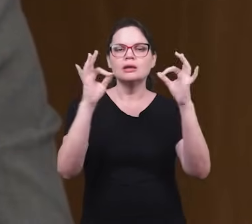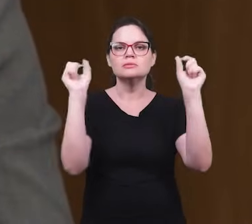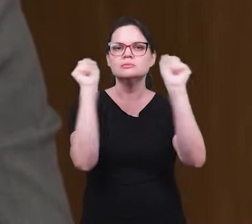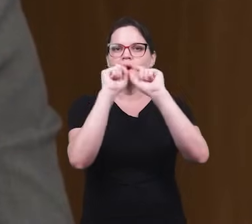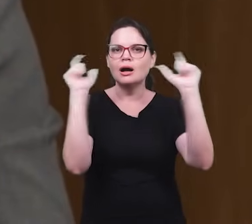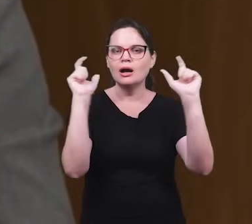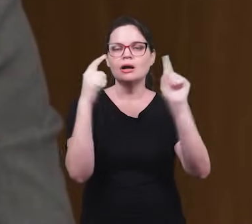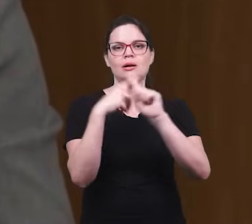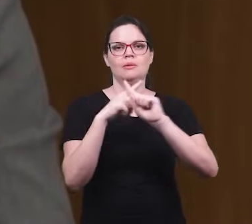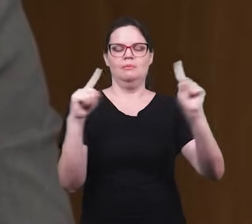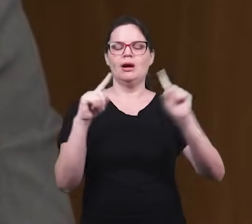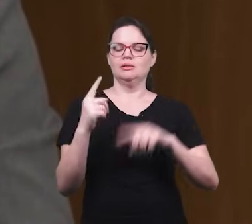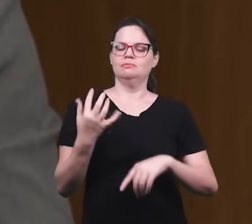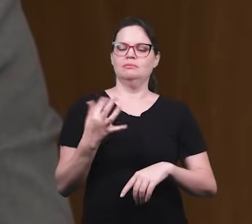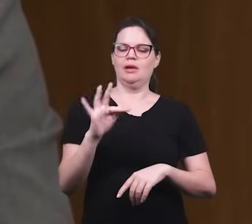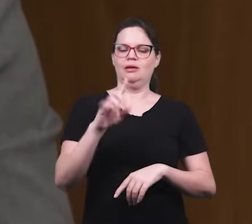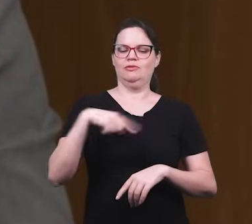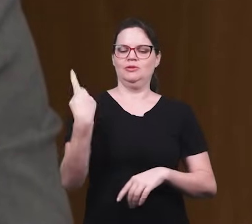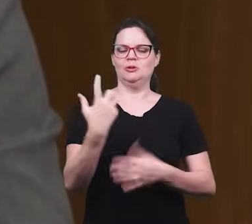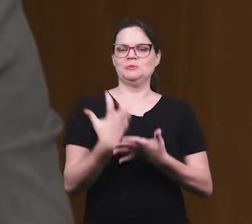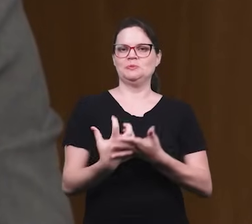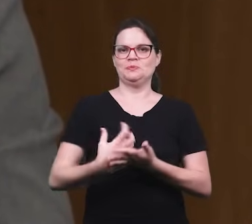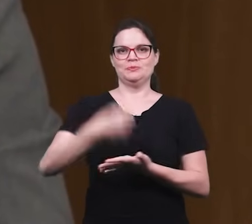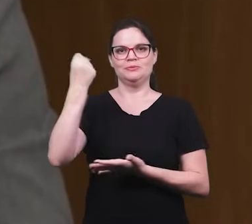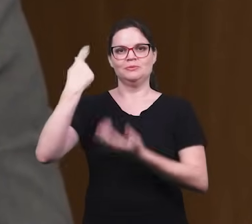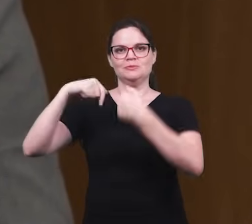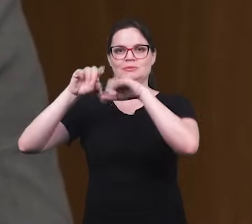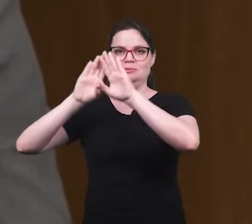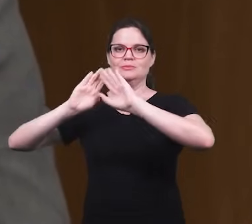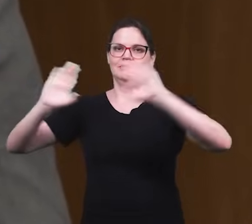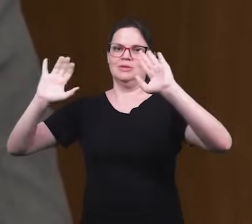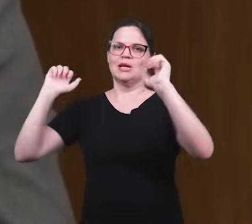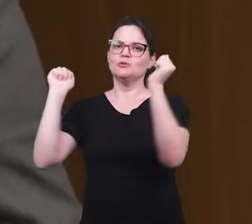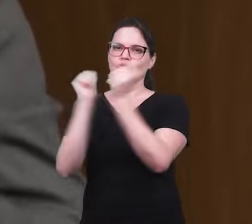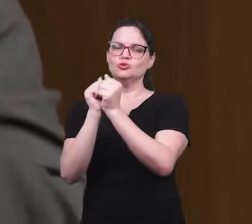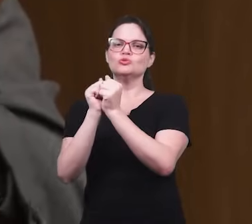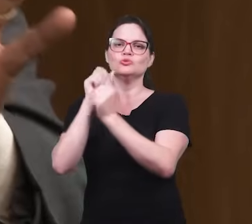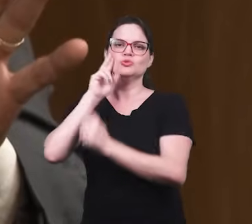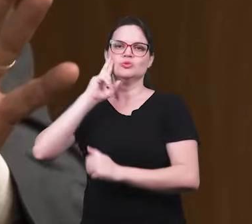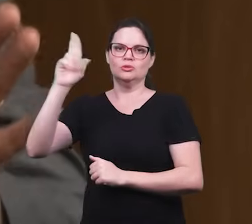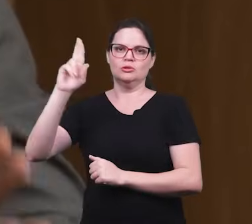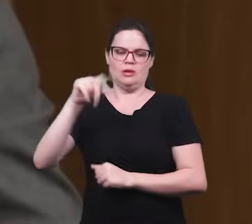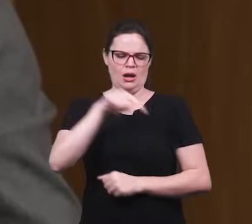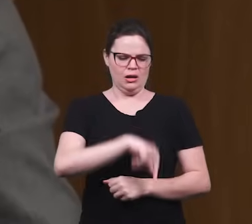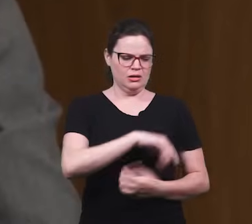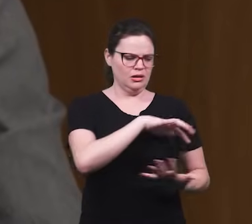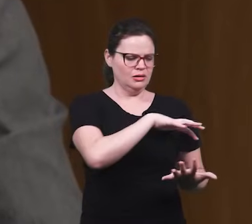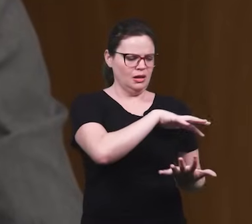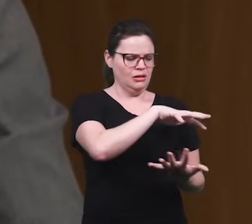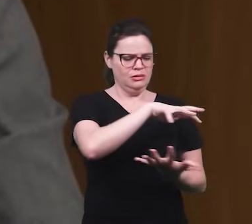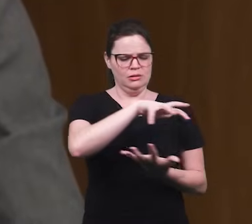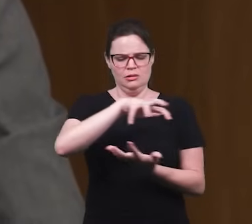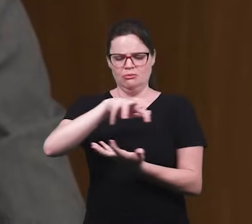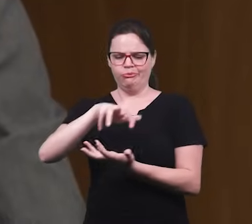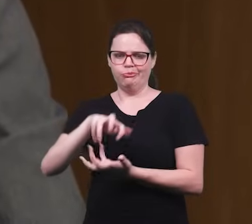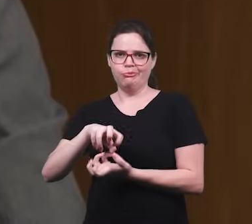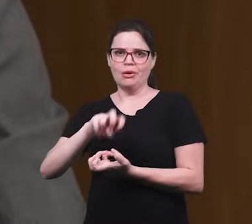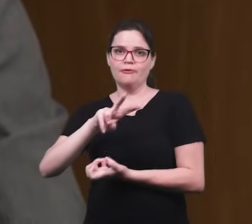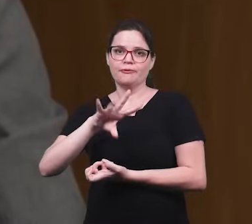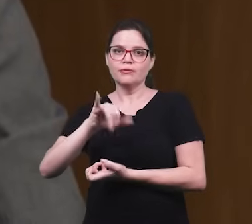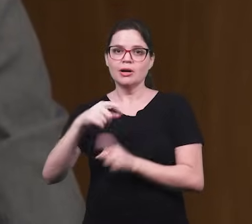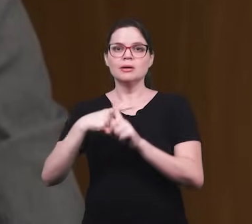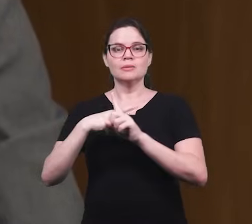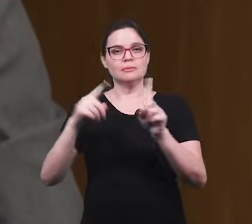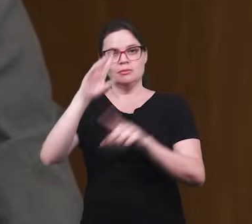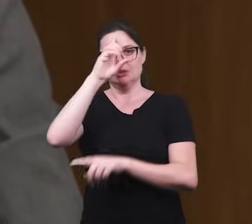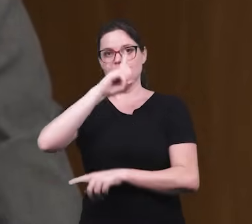em breve a igreja ela vai ser arrebatada e nós vamos estar com o Senhor na eternidade. O mundo ele vai passar, mas a promessa do Senhor,